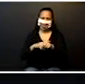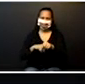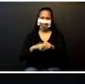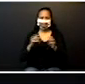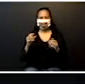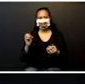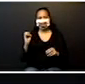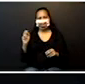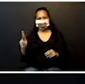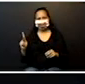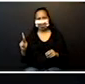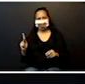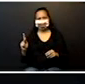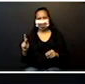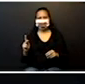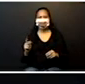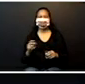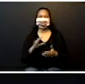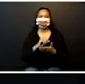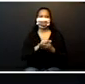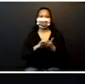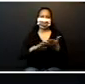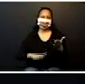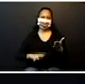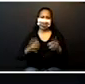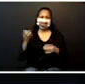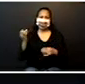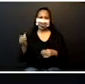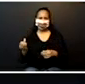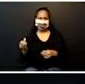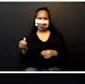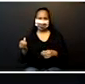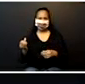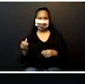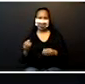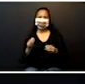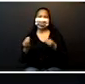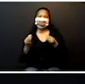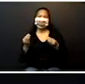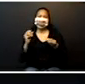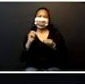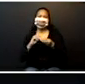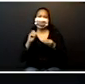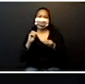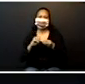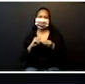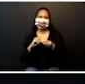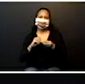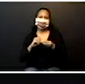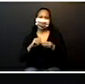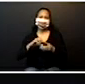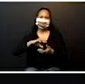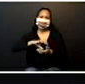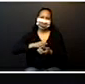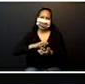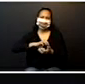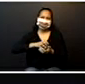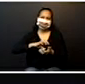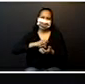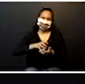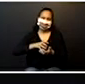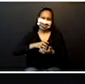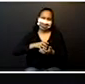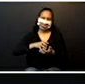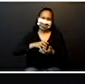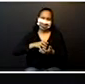6º exercício, olha lá o que eu falei sobre receita. A receita do suco de laranja, olha os verbos. Primeira